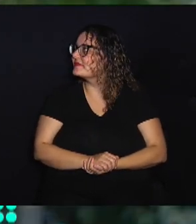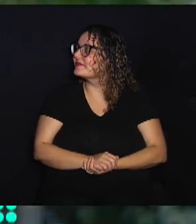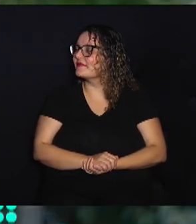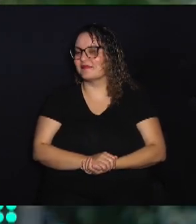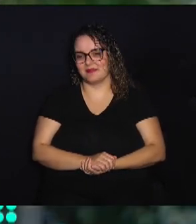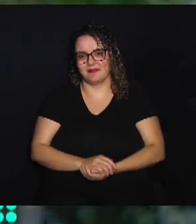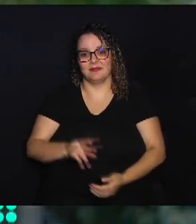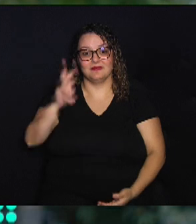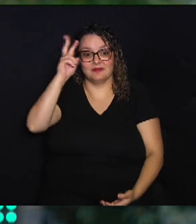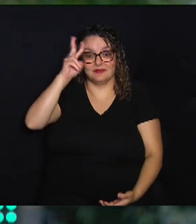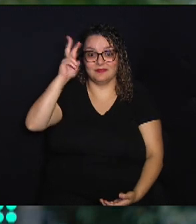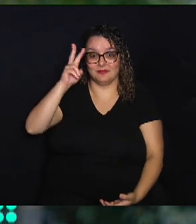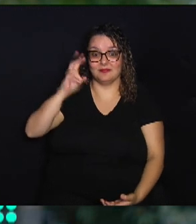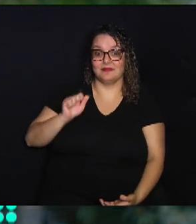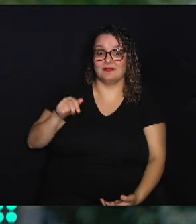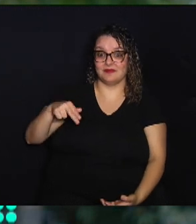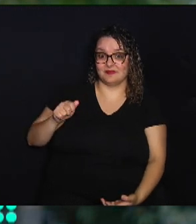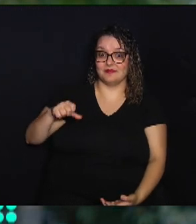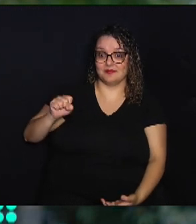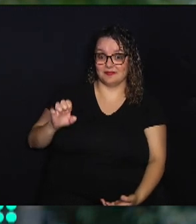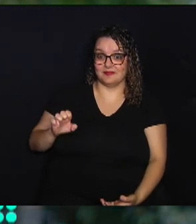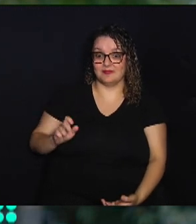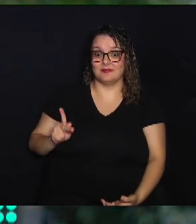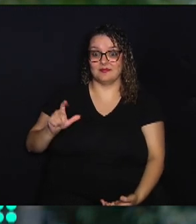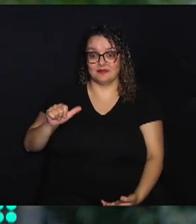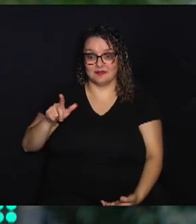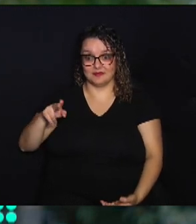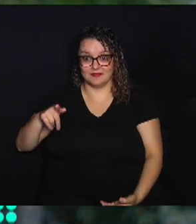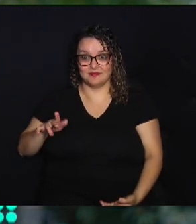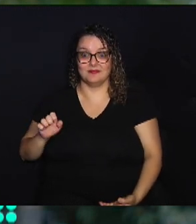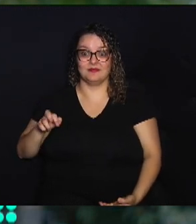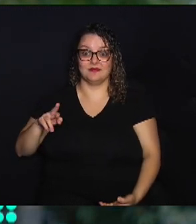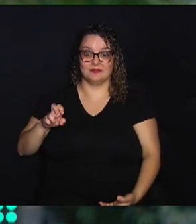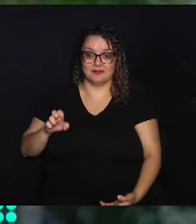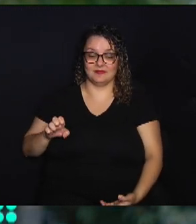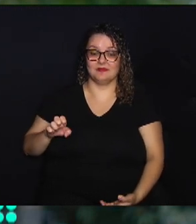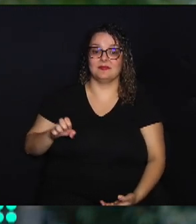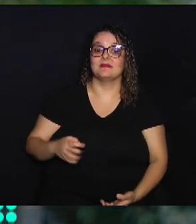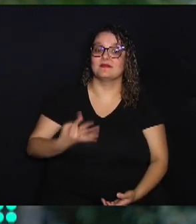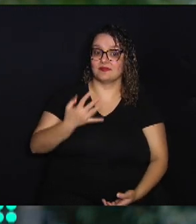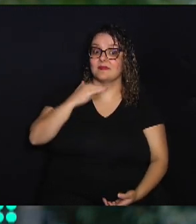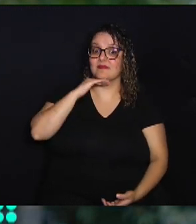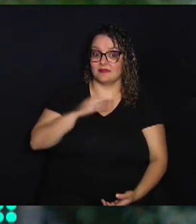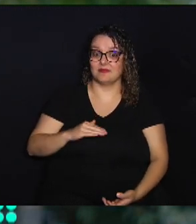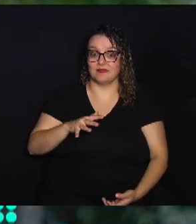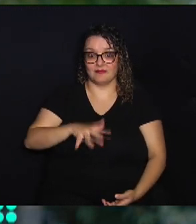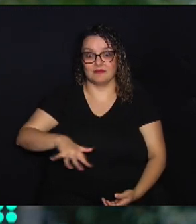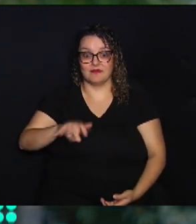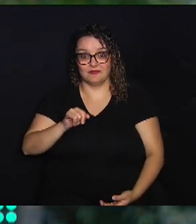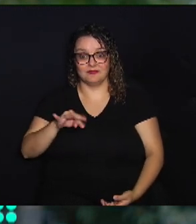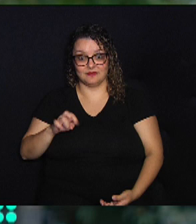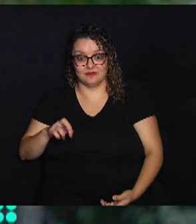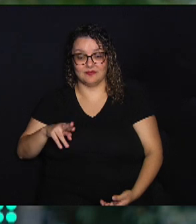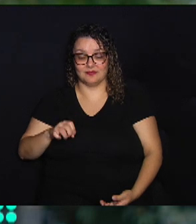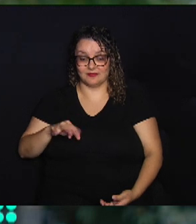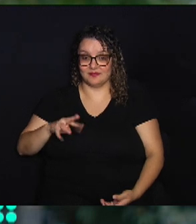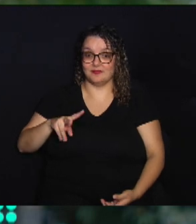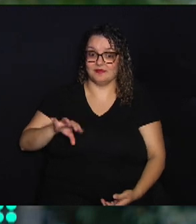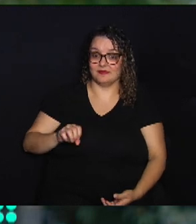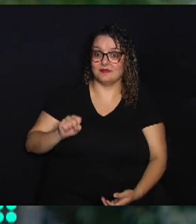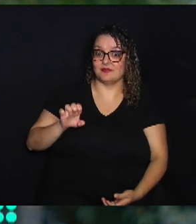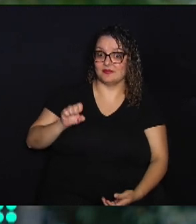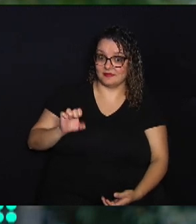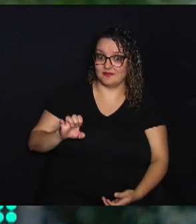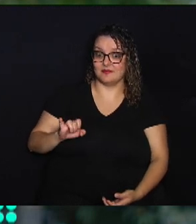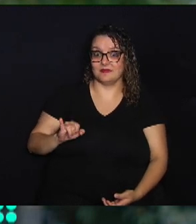Histórias de Anansi de Calunguerê acontece neste domingo, às 4h, no Espaço Interativo do SESI. Os ingressos